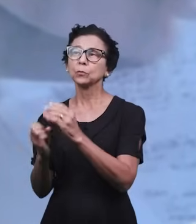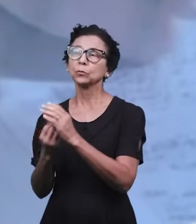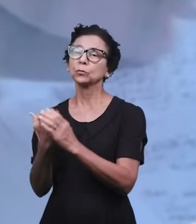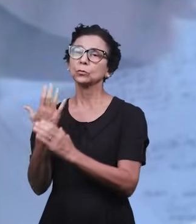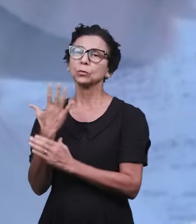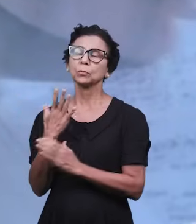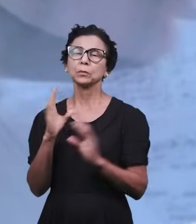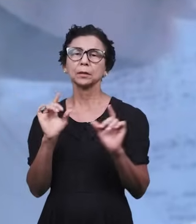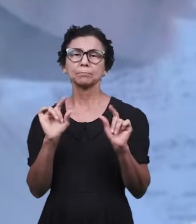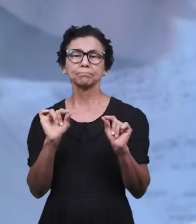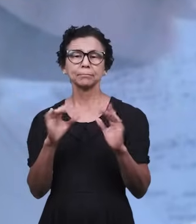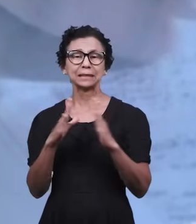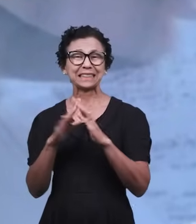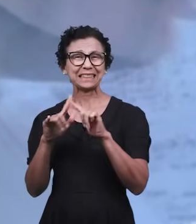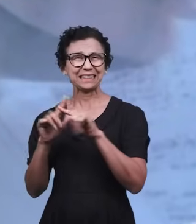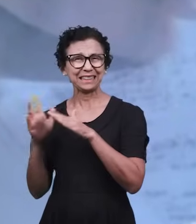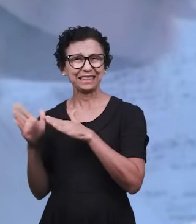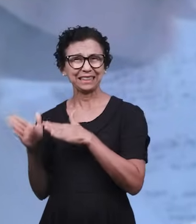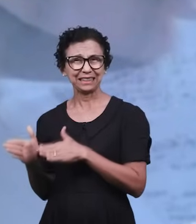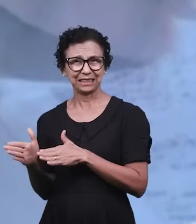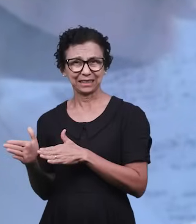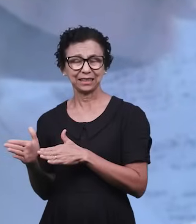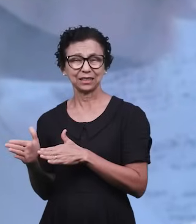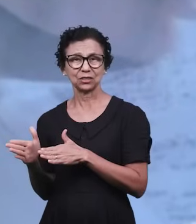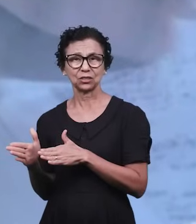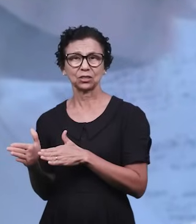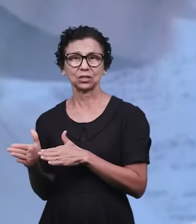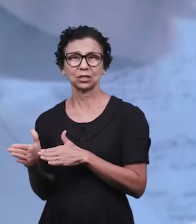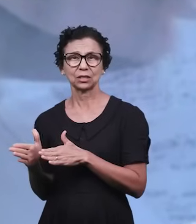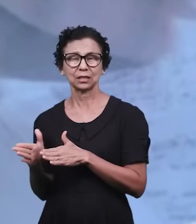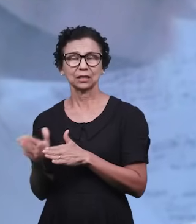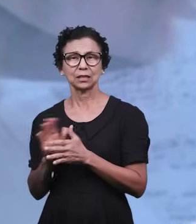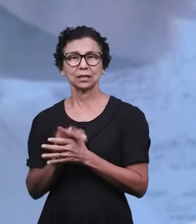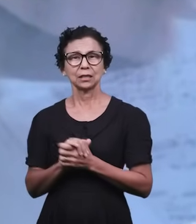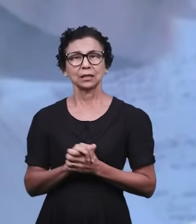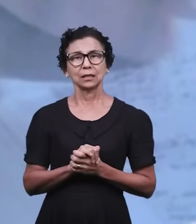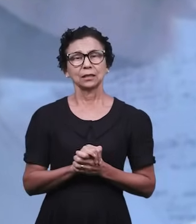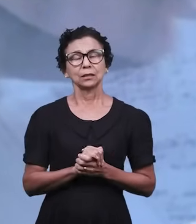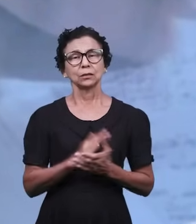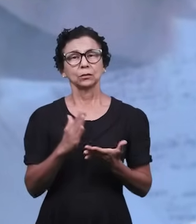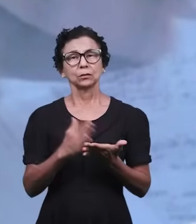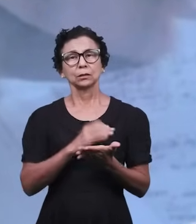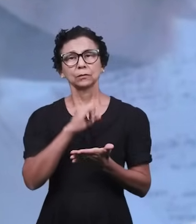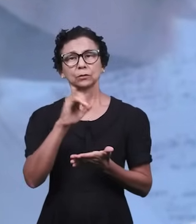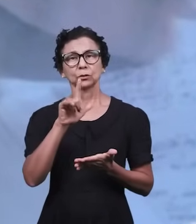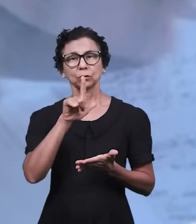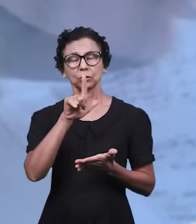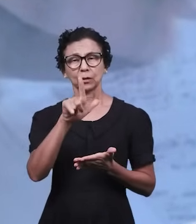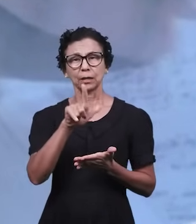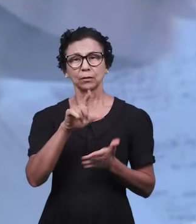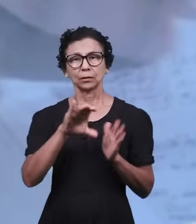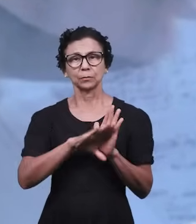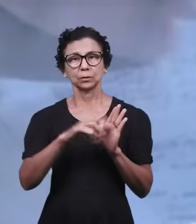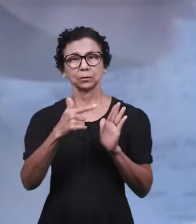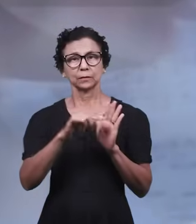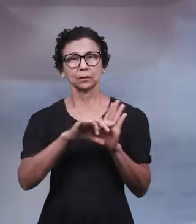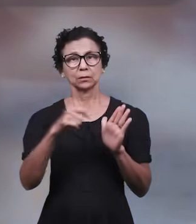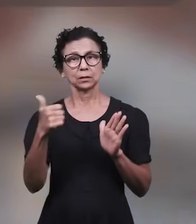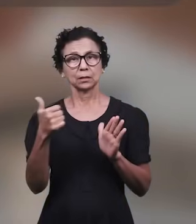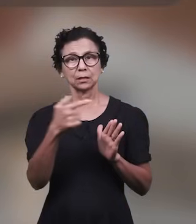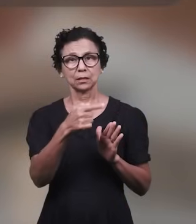igreja, se eu for considerar o que a palavra já diz em Joel, quando Joel 2,17 diz